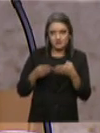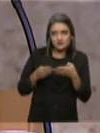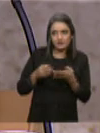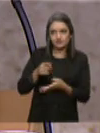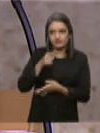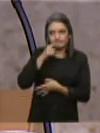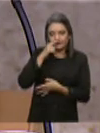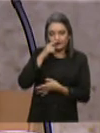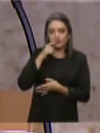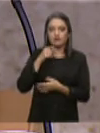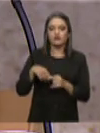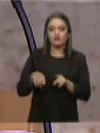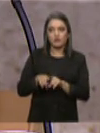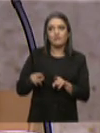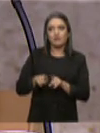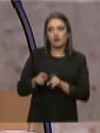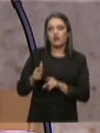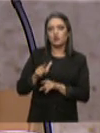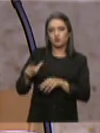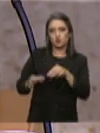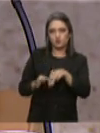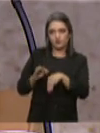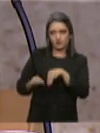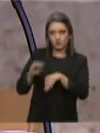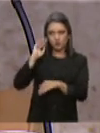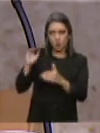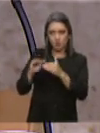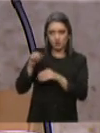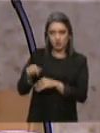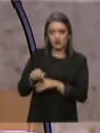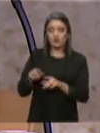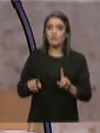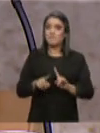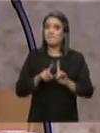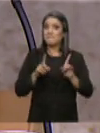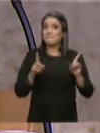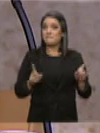sua excelência e aos que o acompanham, não